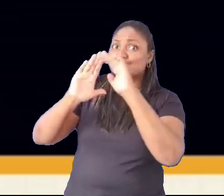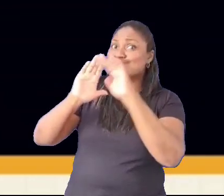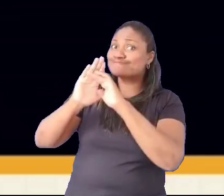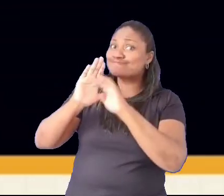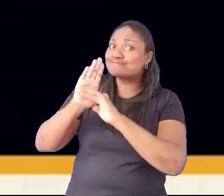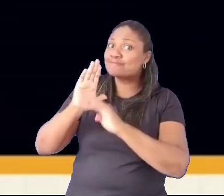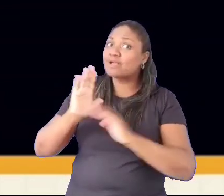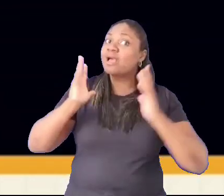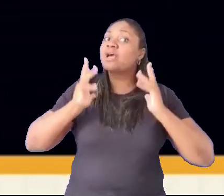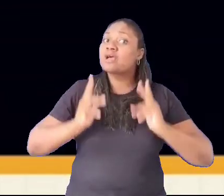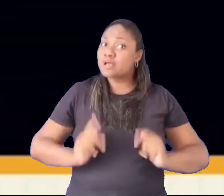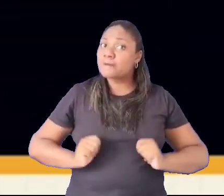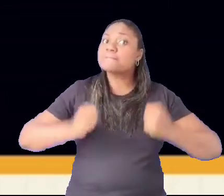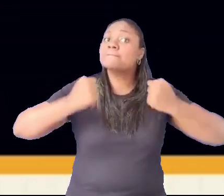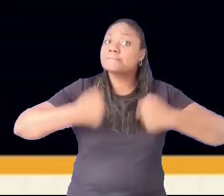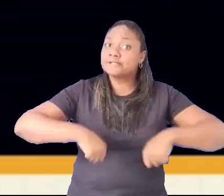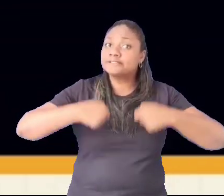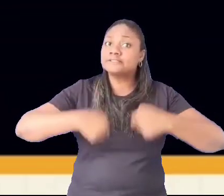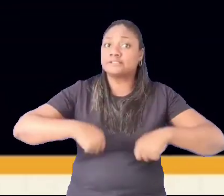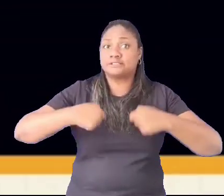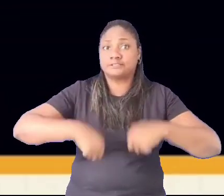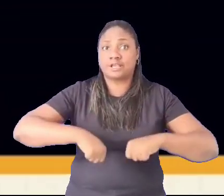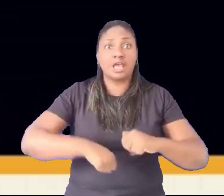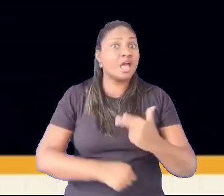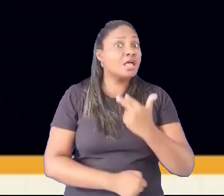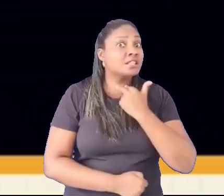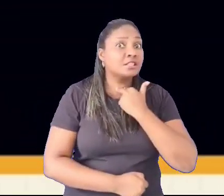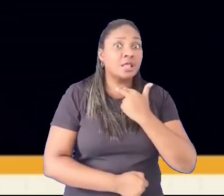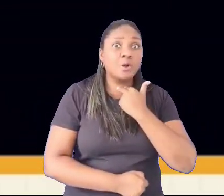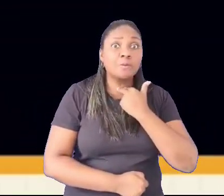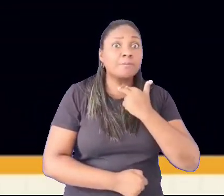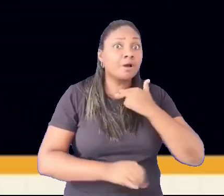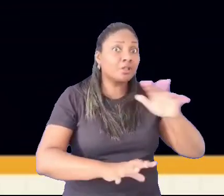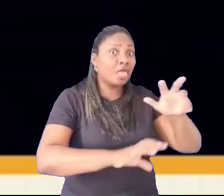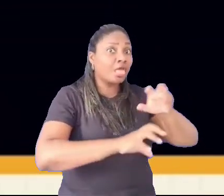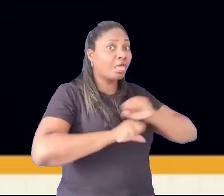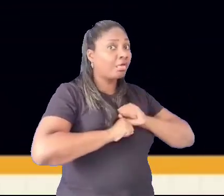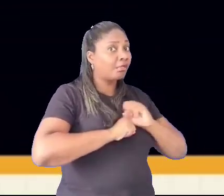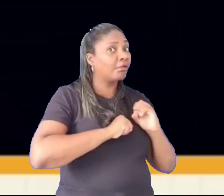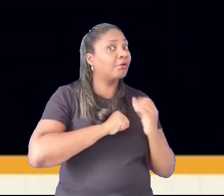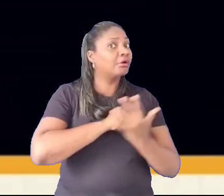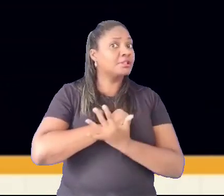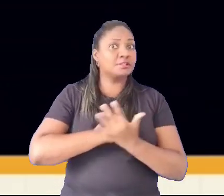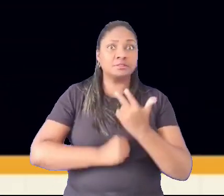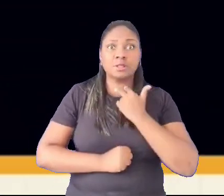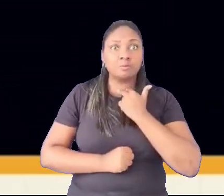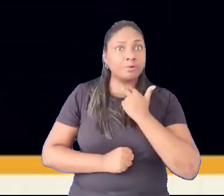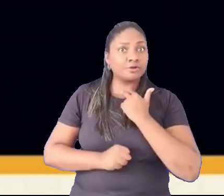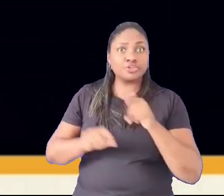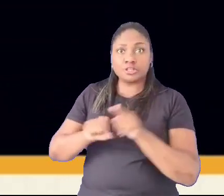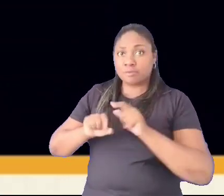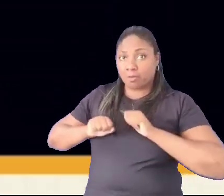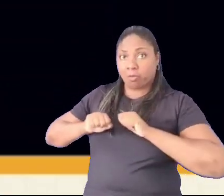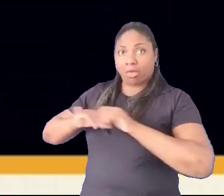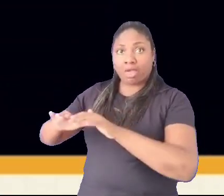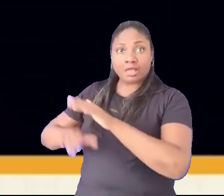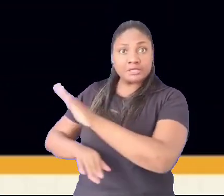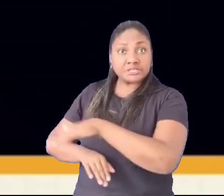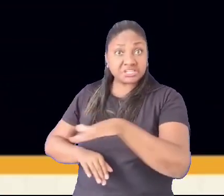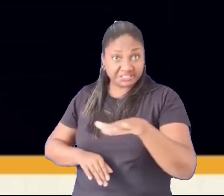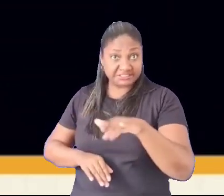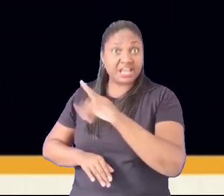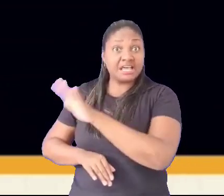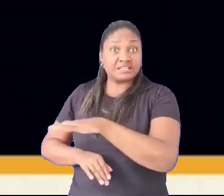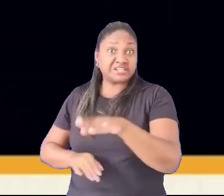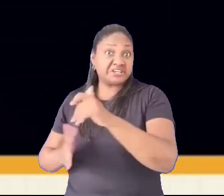protocolos sanitários. Nós não podemos correr o risco de nos contaminar as crianças